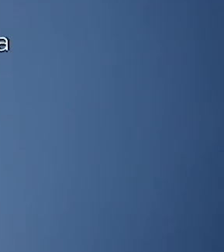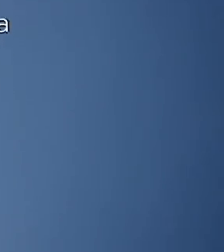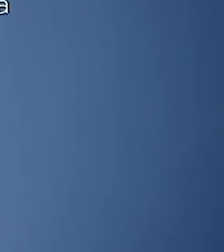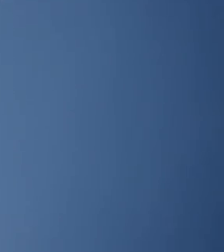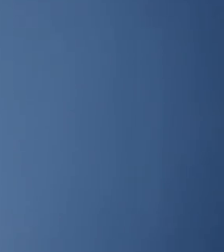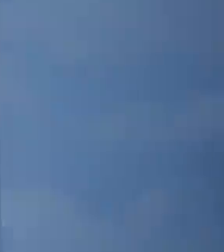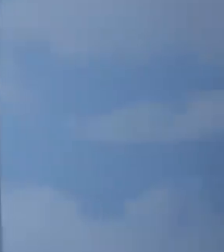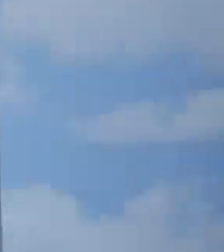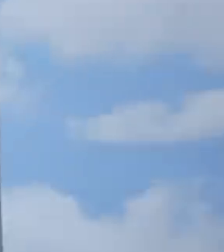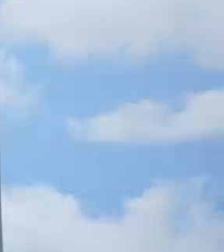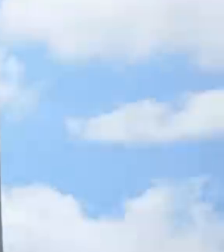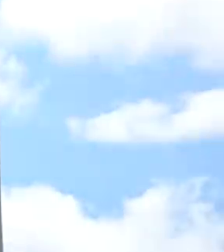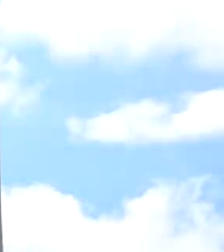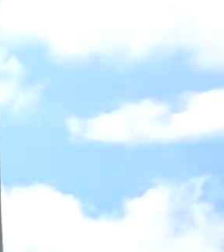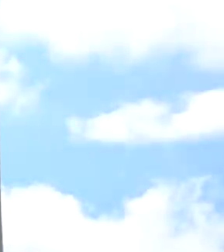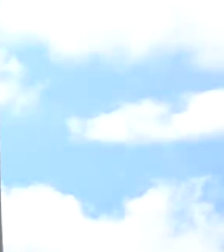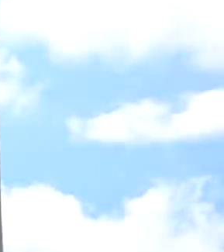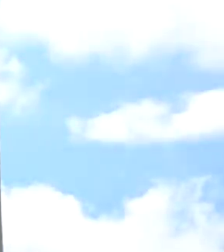Tchau.